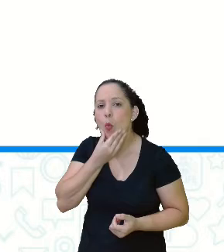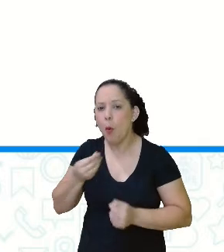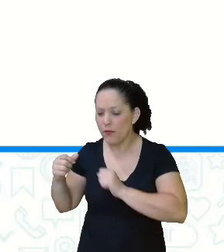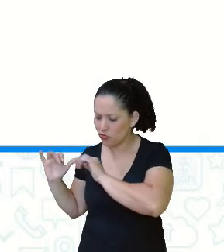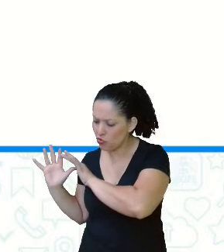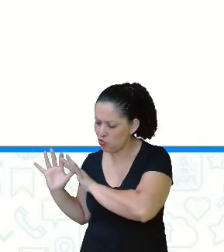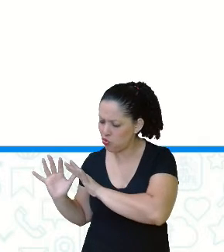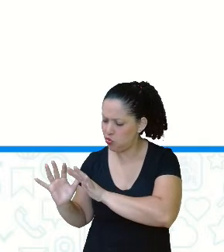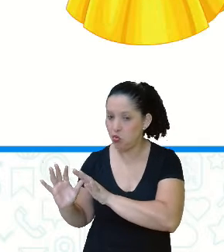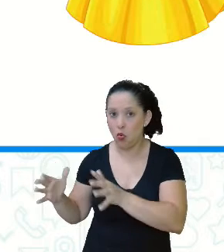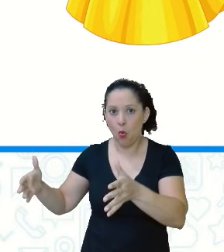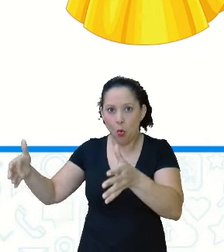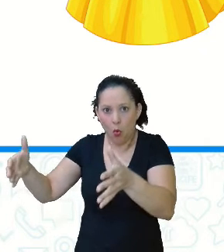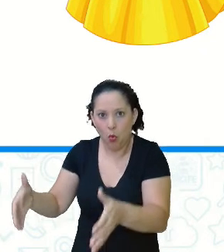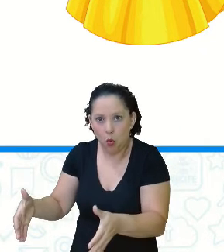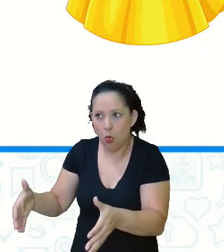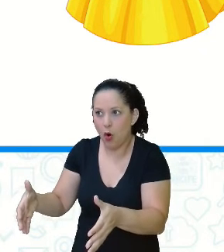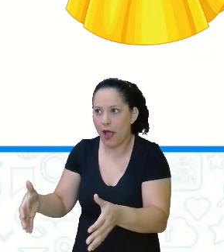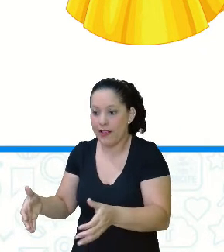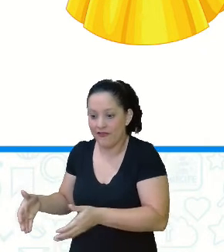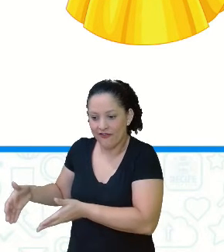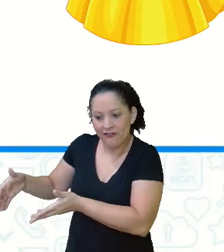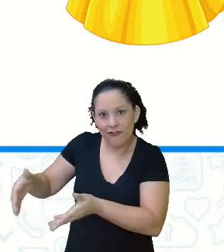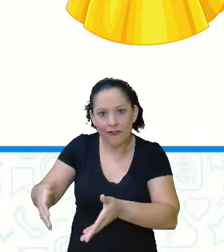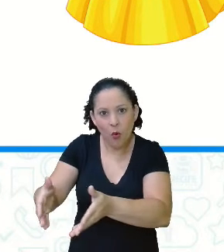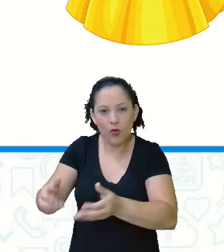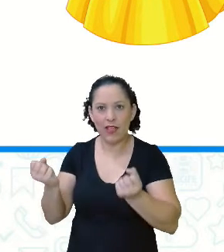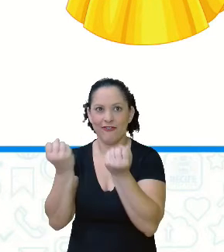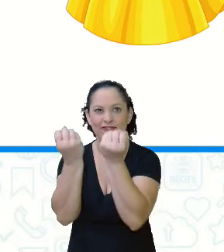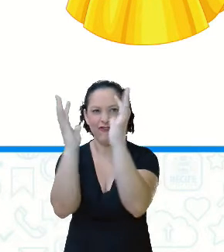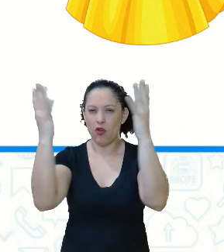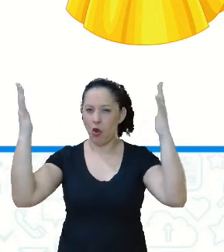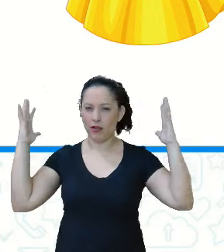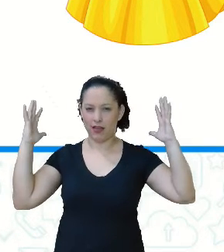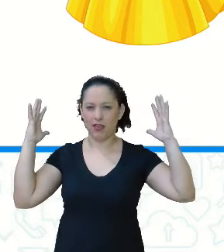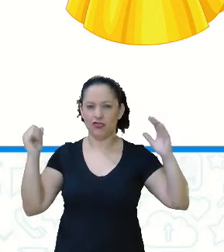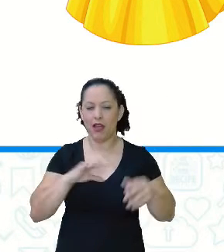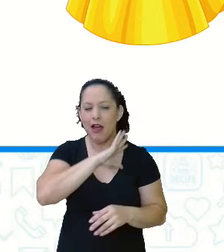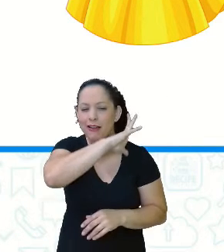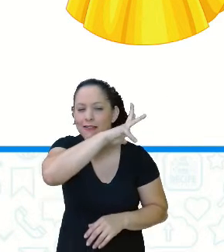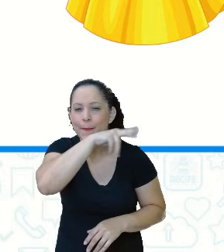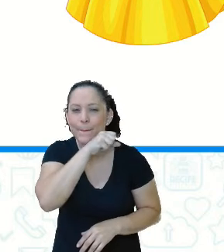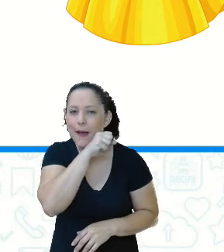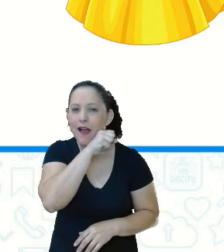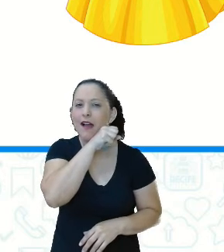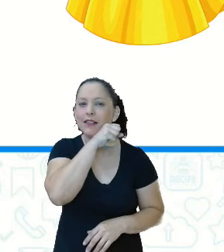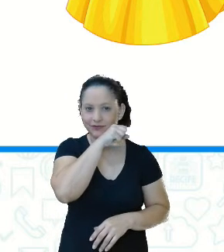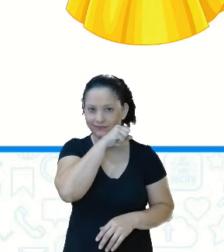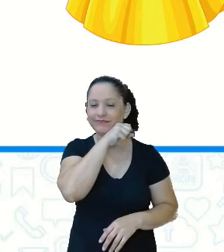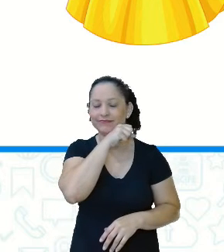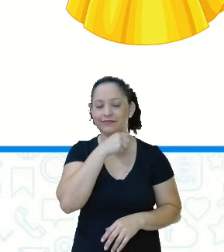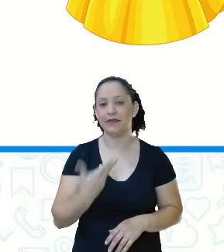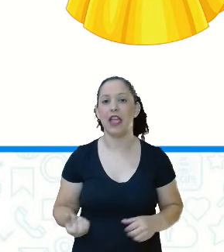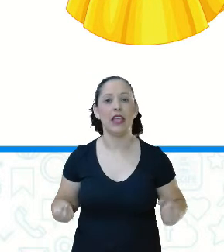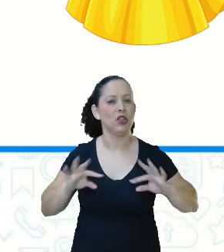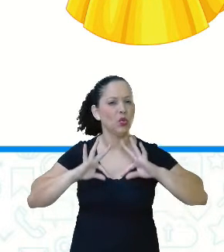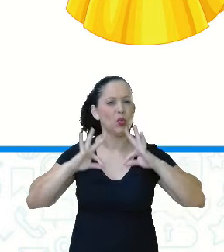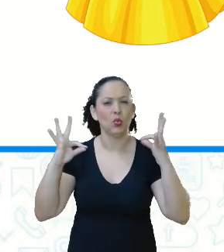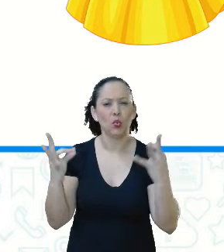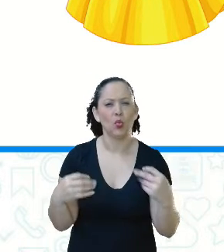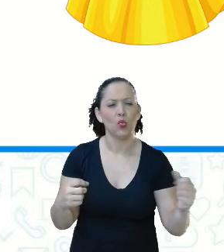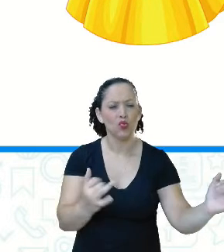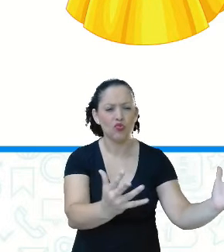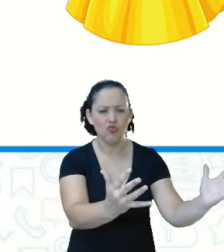de vidro e levaram-na para a floresta. Muitos animais, de quem Branca de Neve gostava muito, vieram chorar